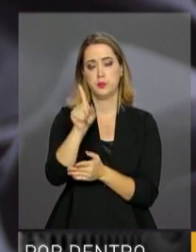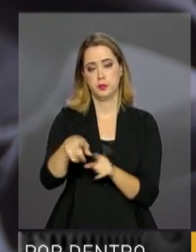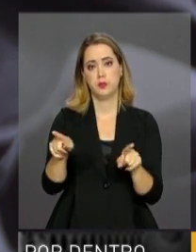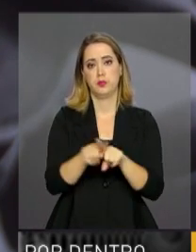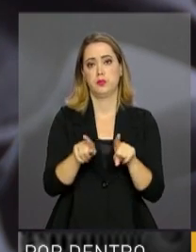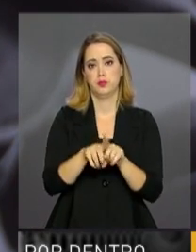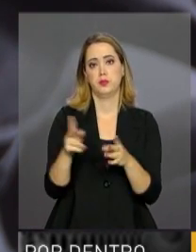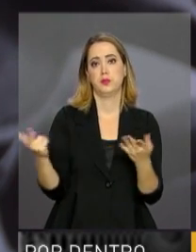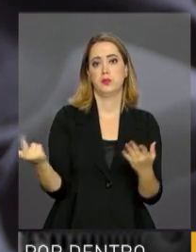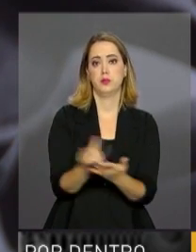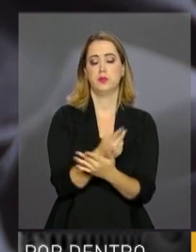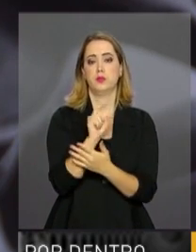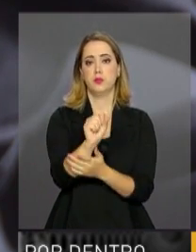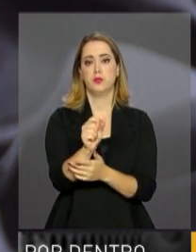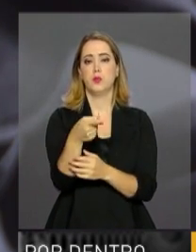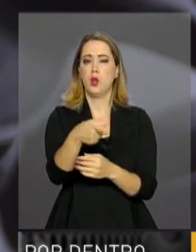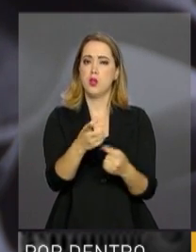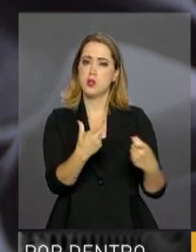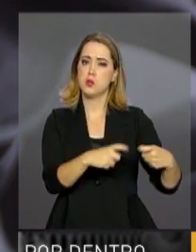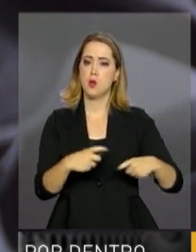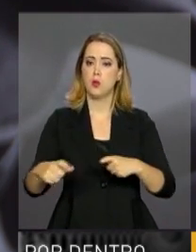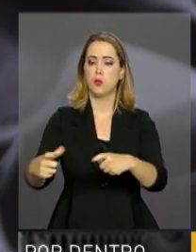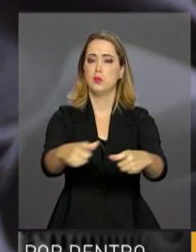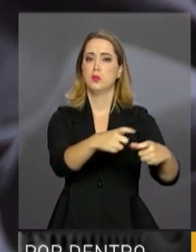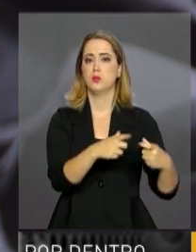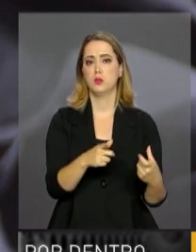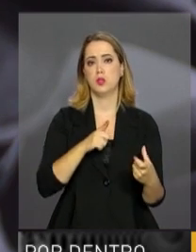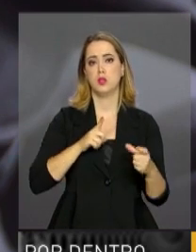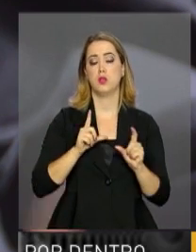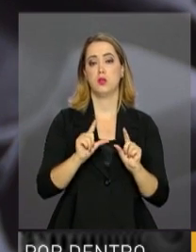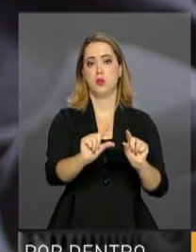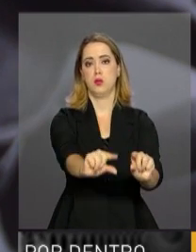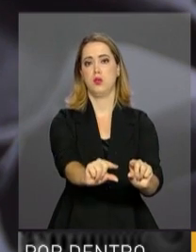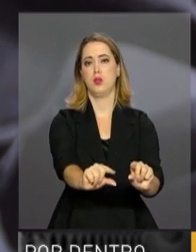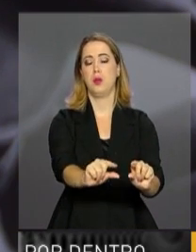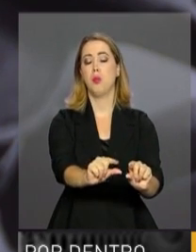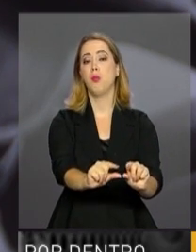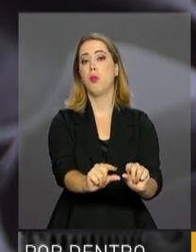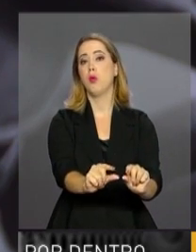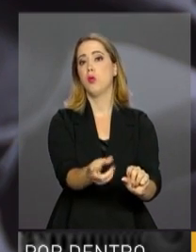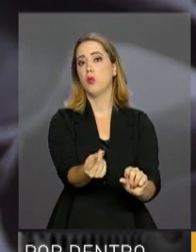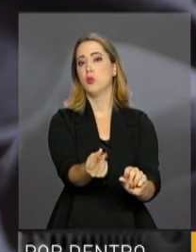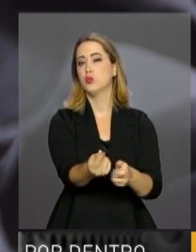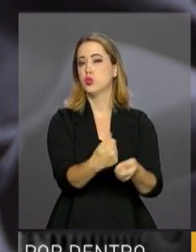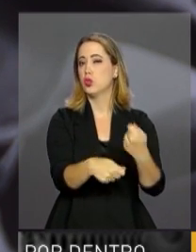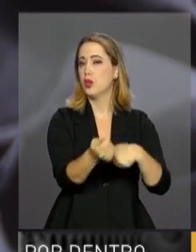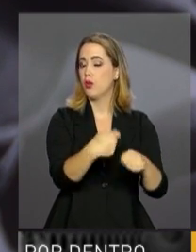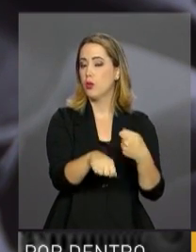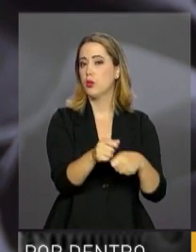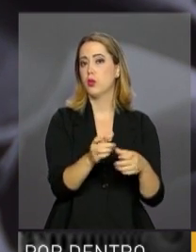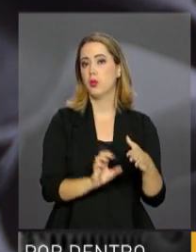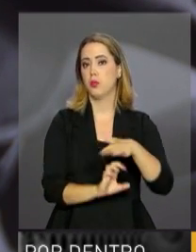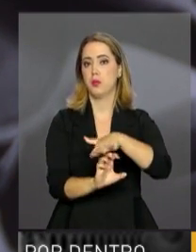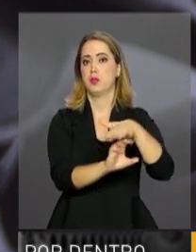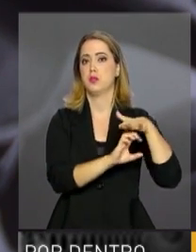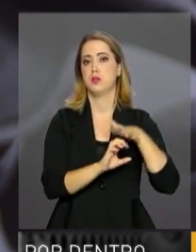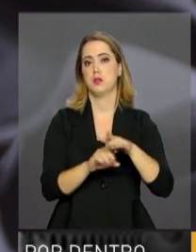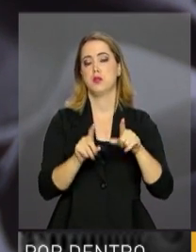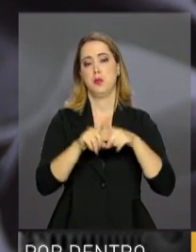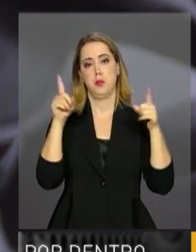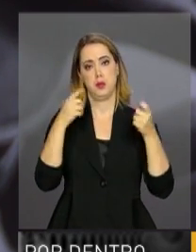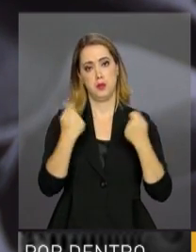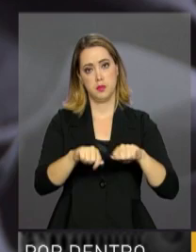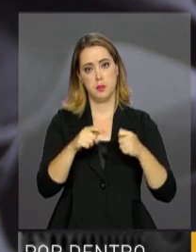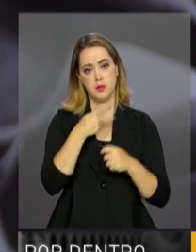serão direcionados para essas regiões que têm pouco apelo econômico para as empresas. Porém, vale